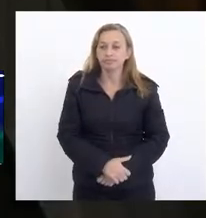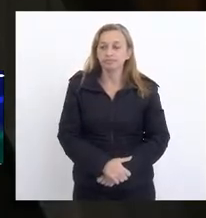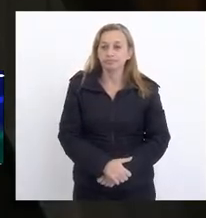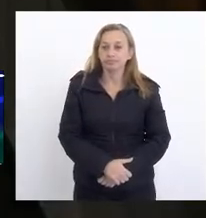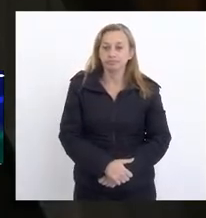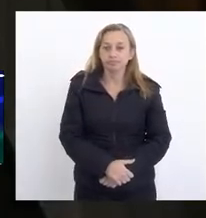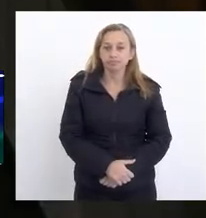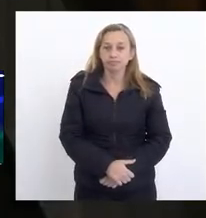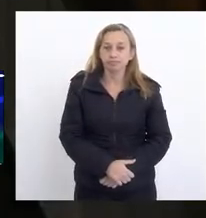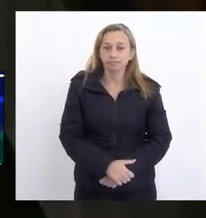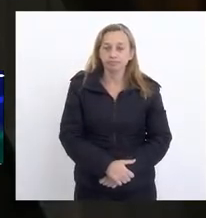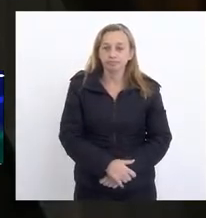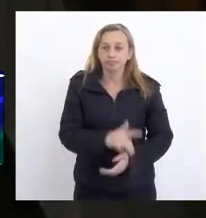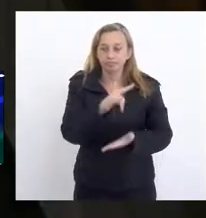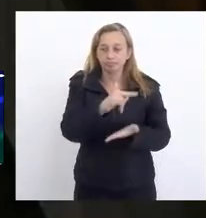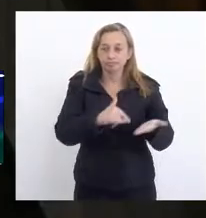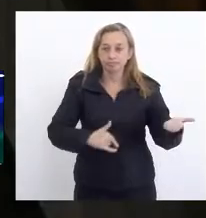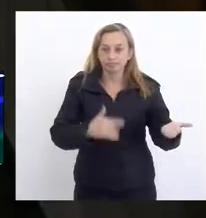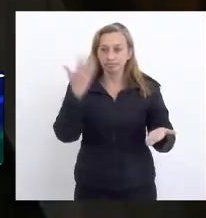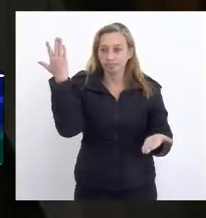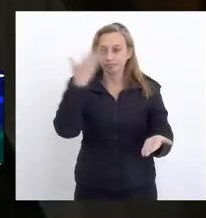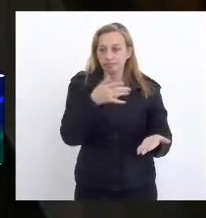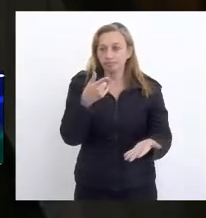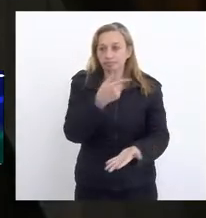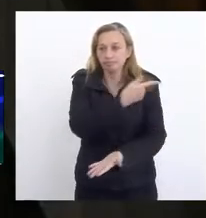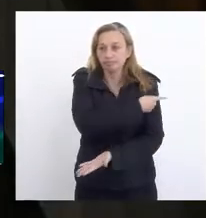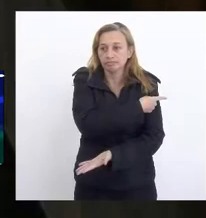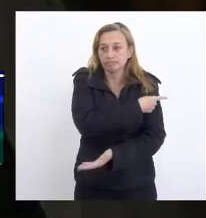ao passaporte vacinal.